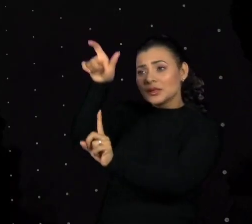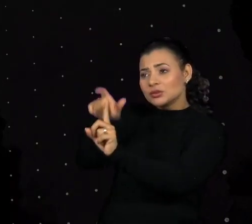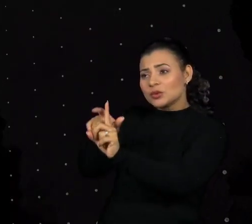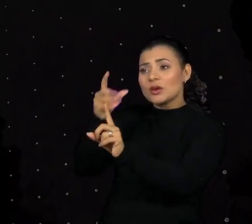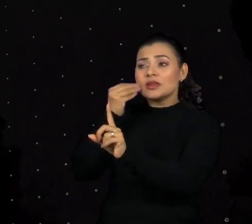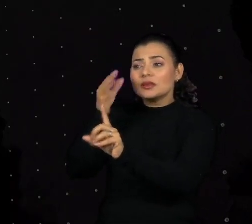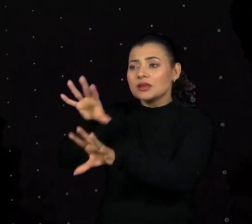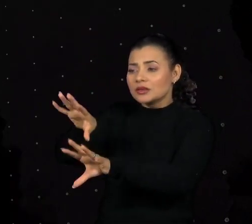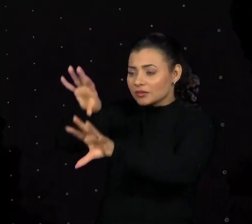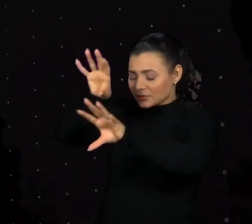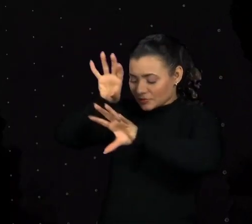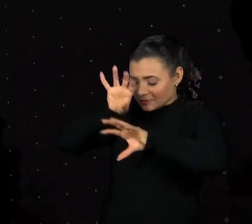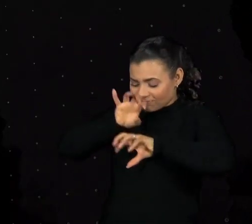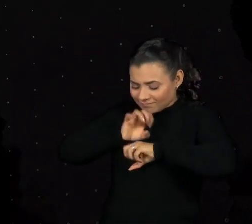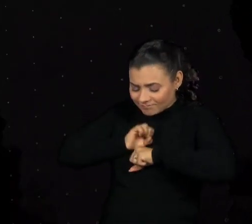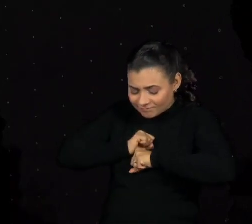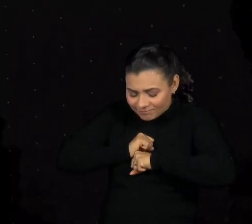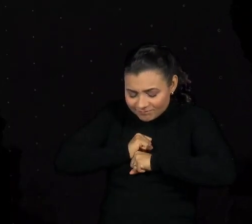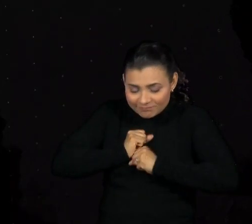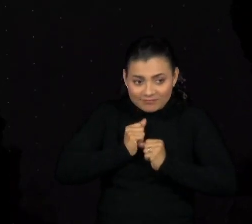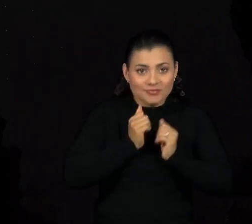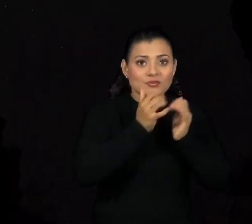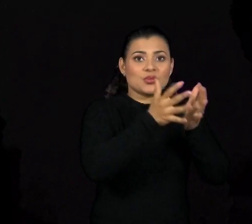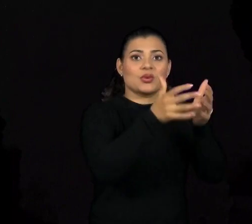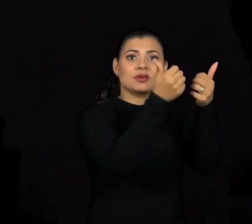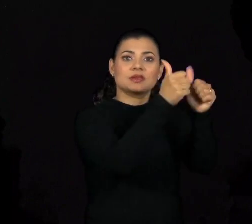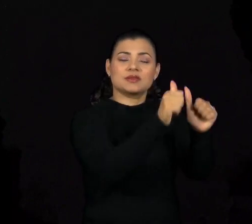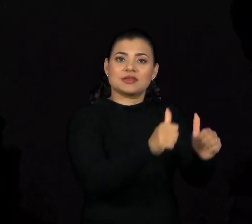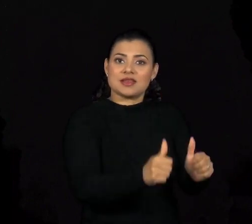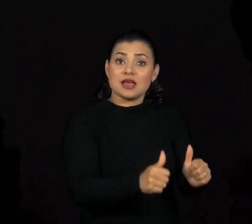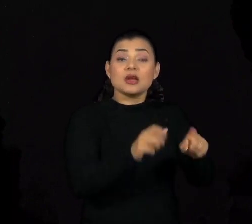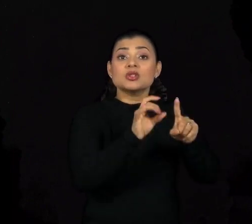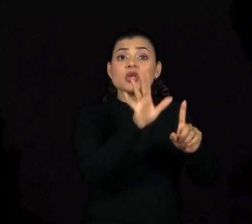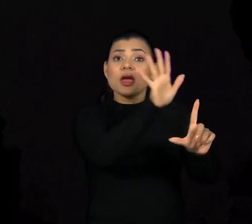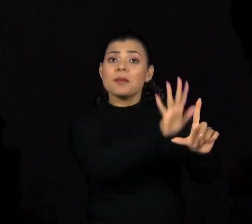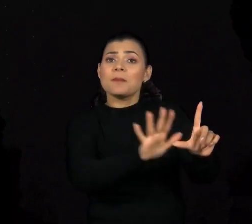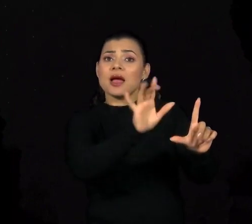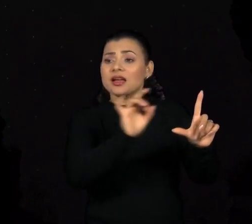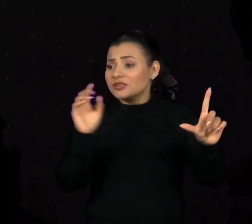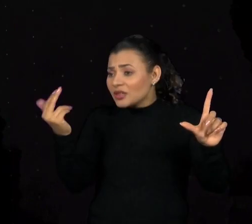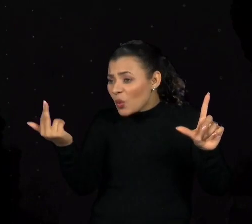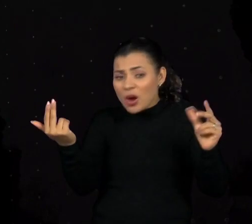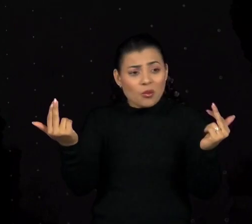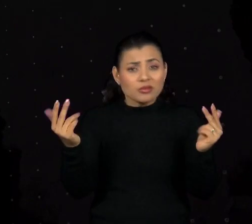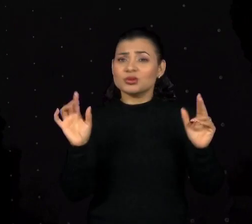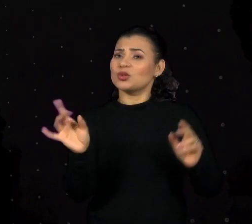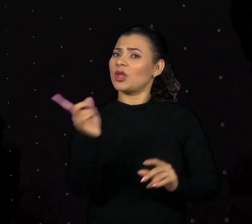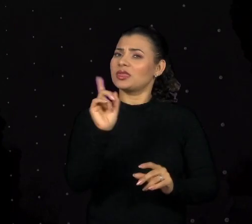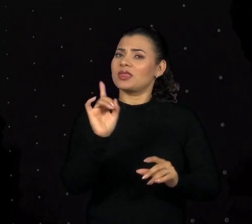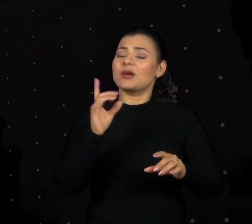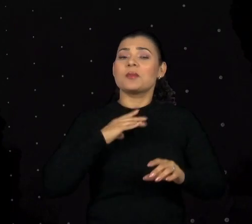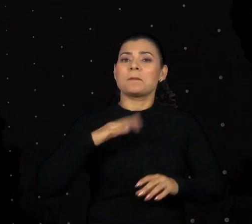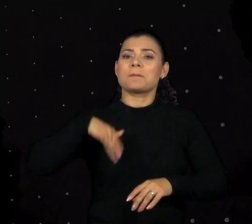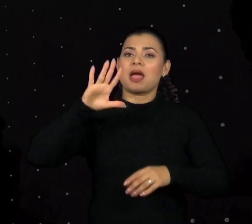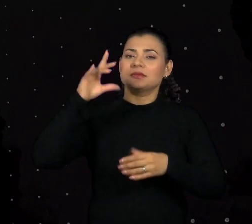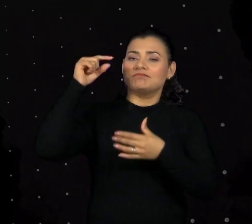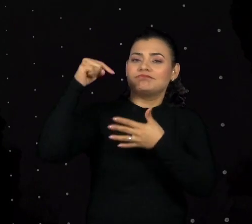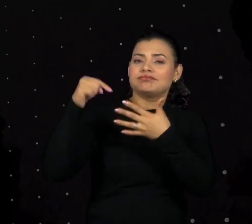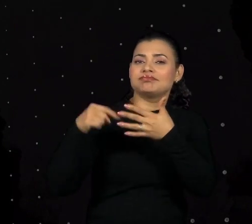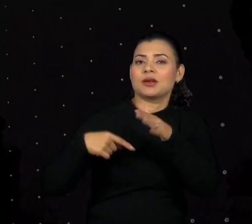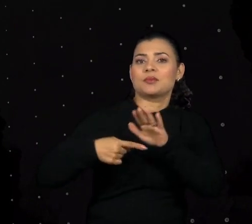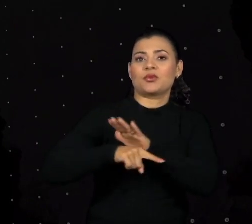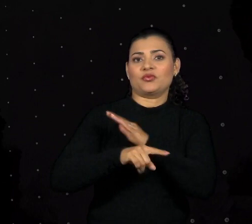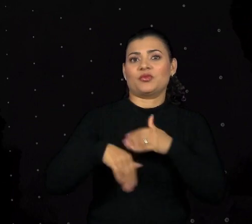essência dela, né? A alma dela através da escultura. E não só a figura, a imagem, né? Pura e simplesmente. Eu peço o silêncio de